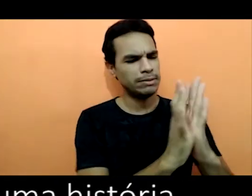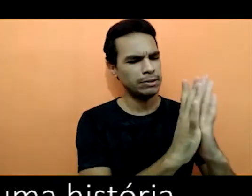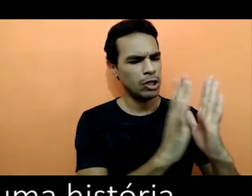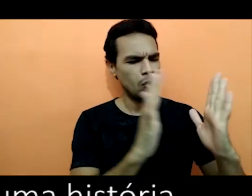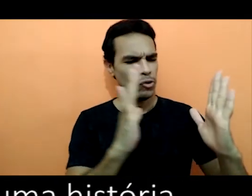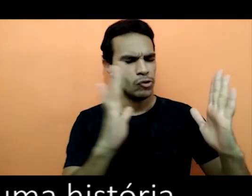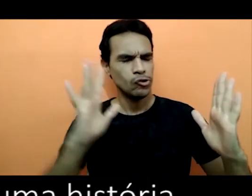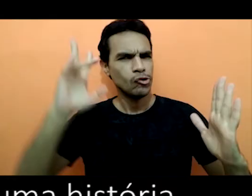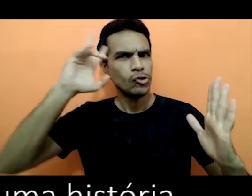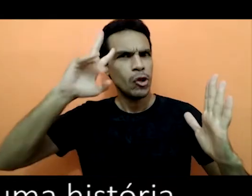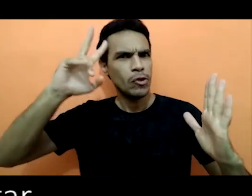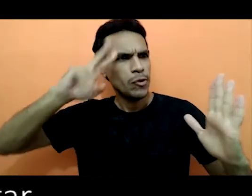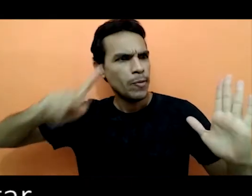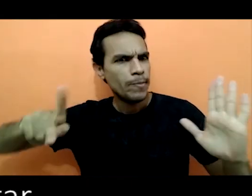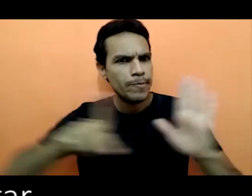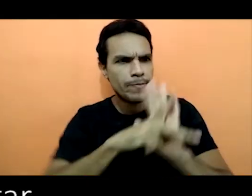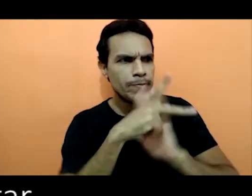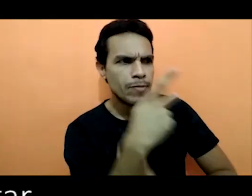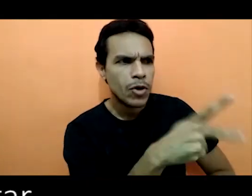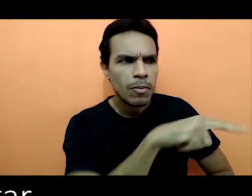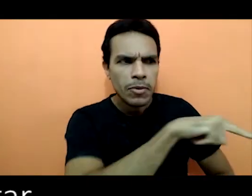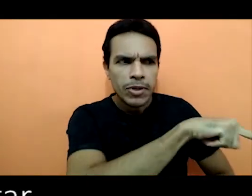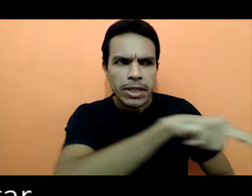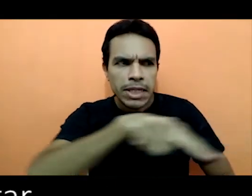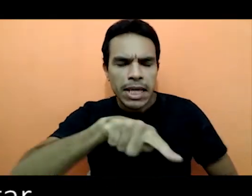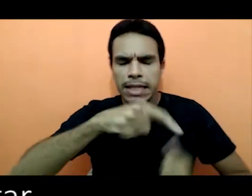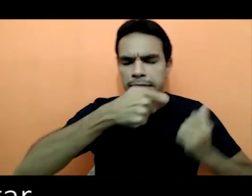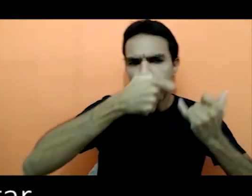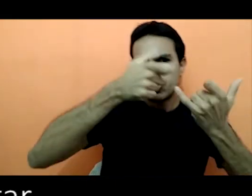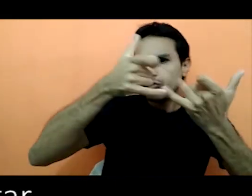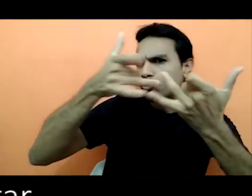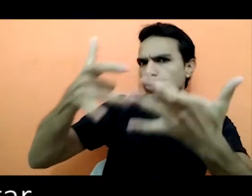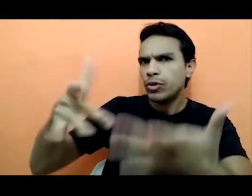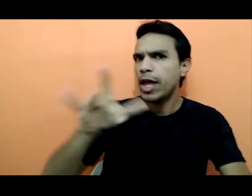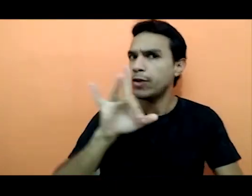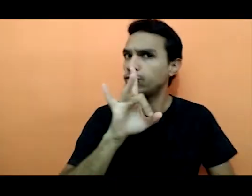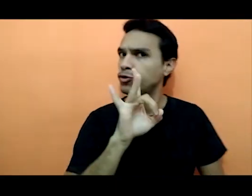existe uma história que só os negros sabem